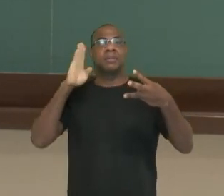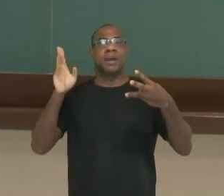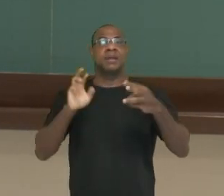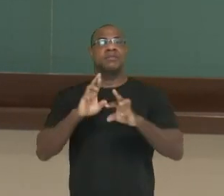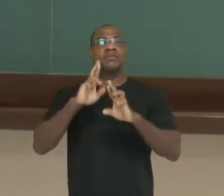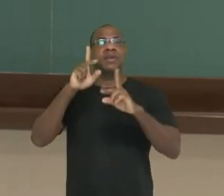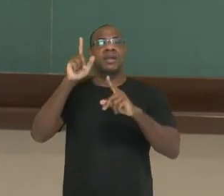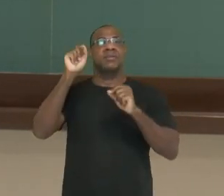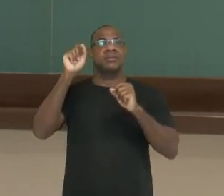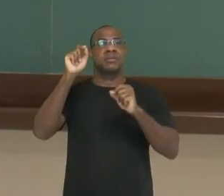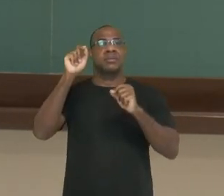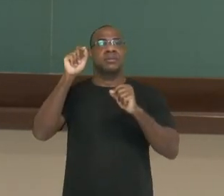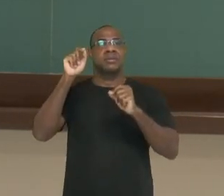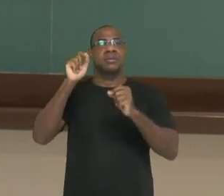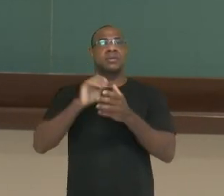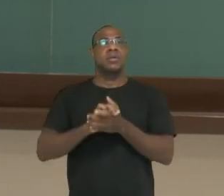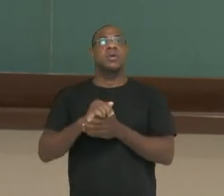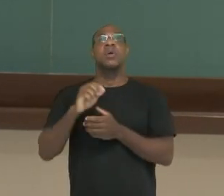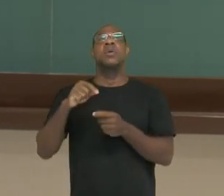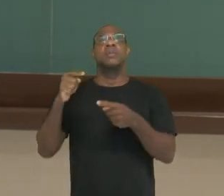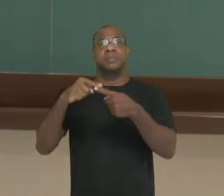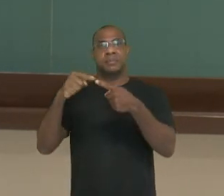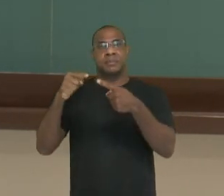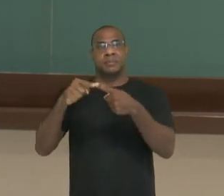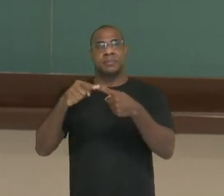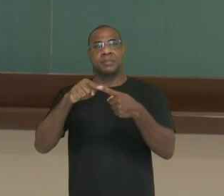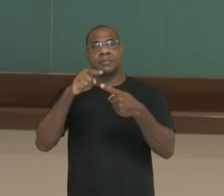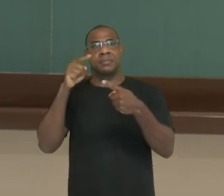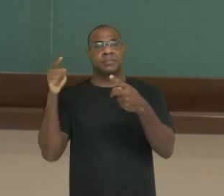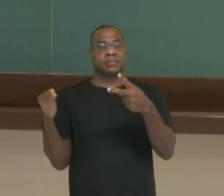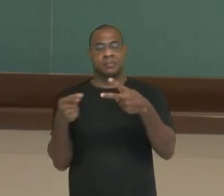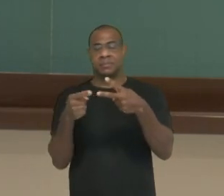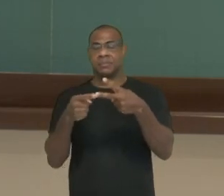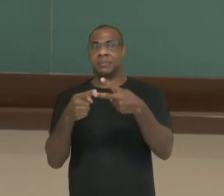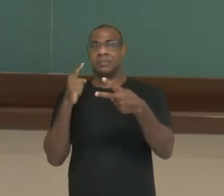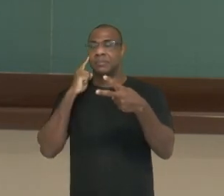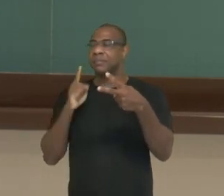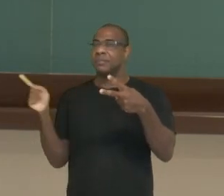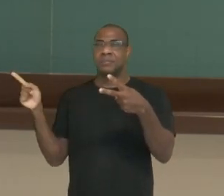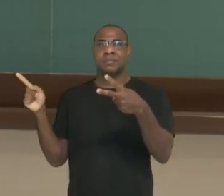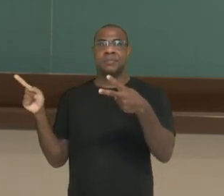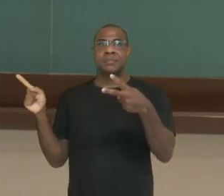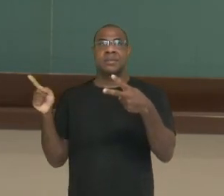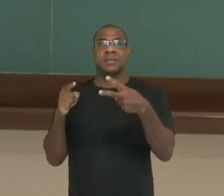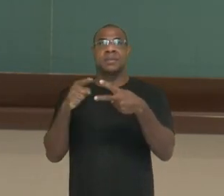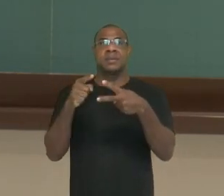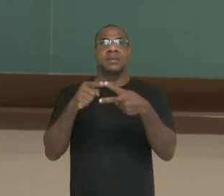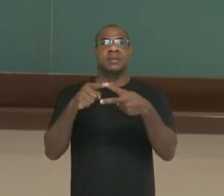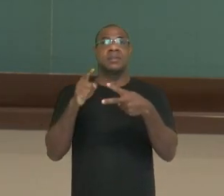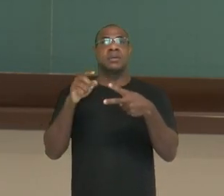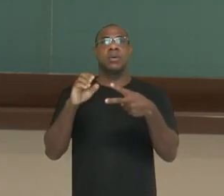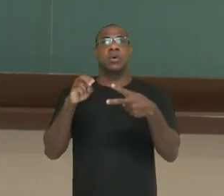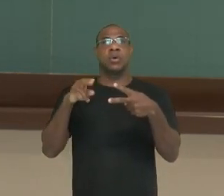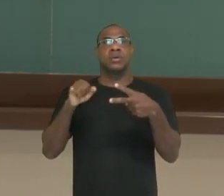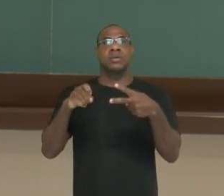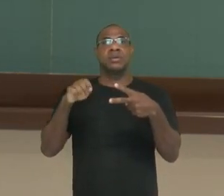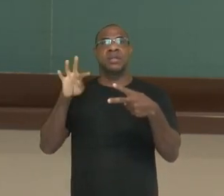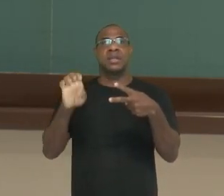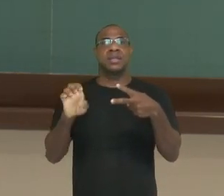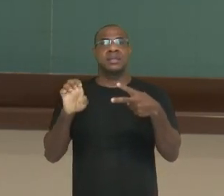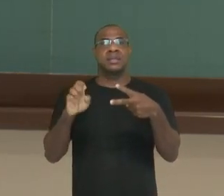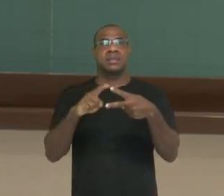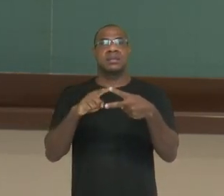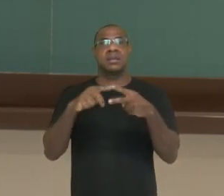diferença entre o narrador onisciente e o narrador observador, que o narrador onisciente é exatamente como naquele trecho que